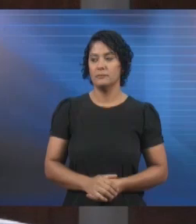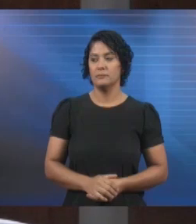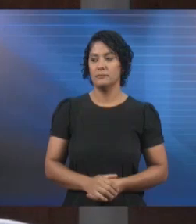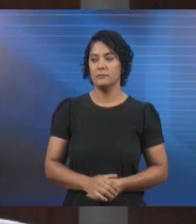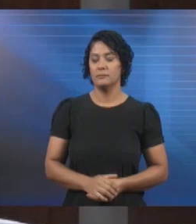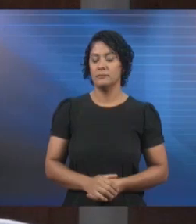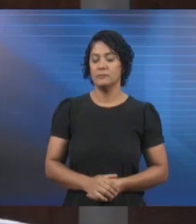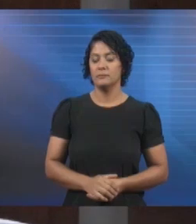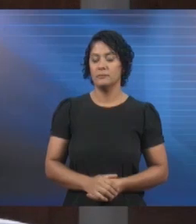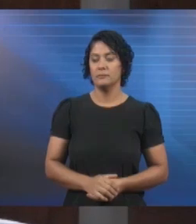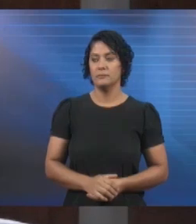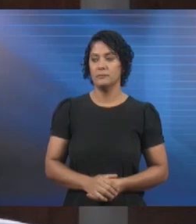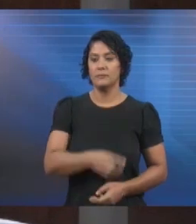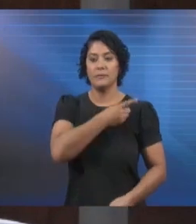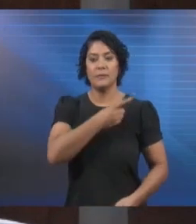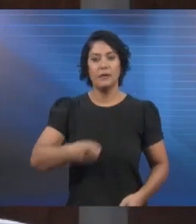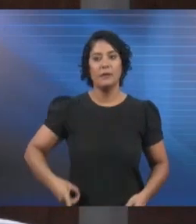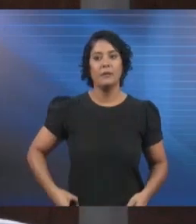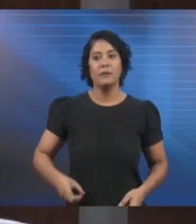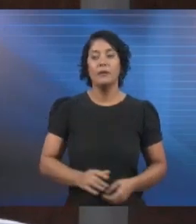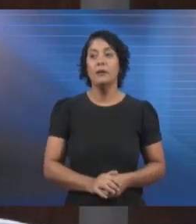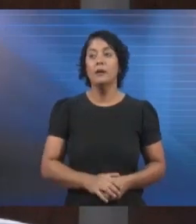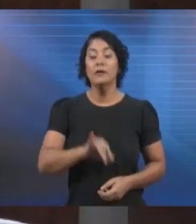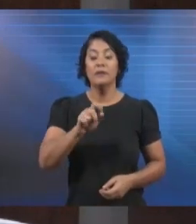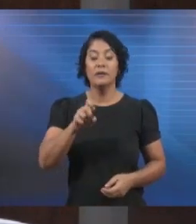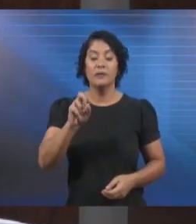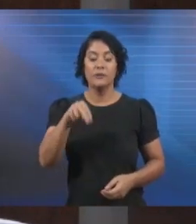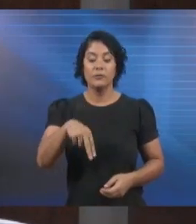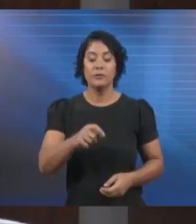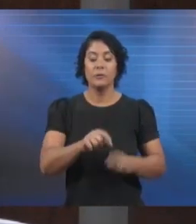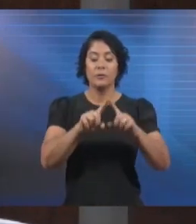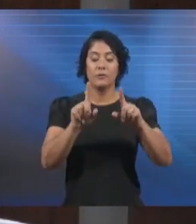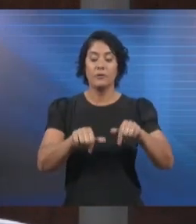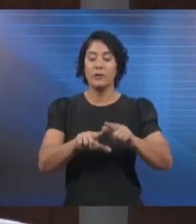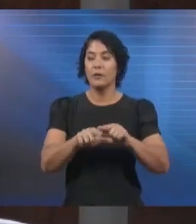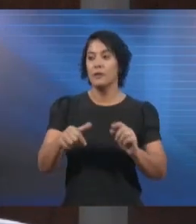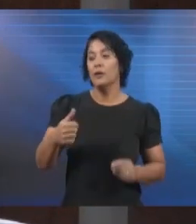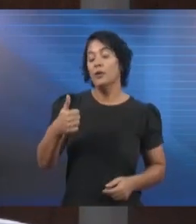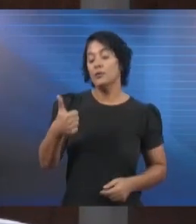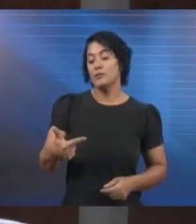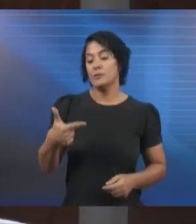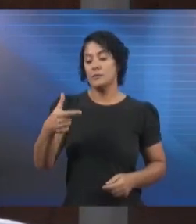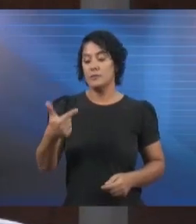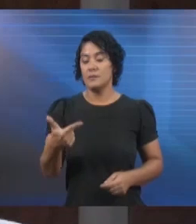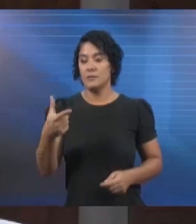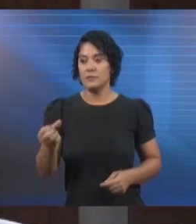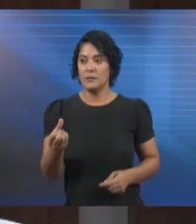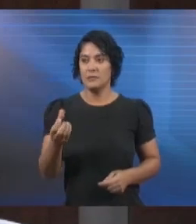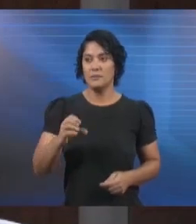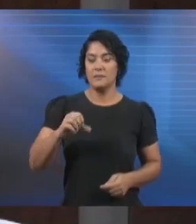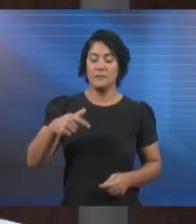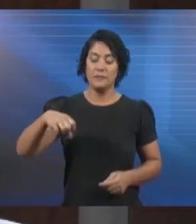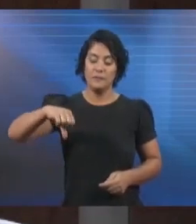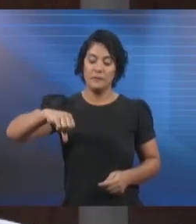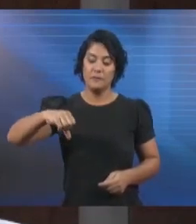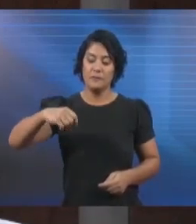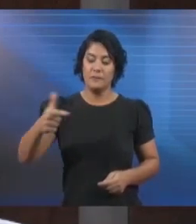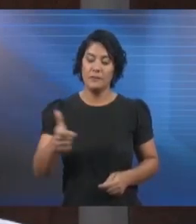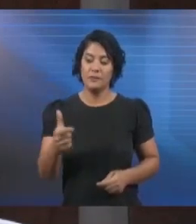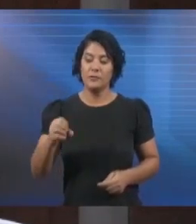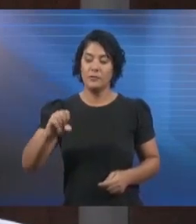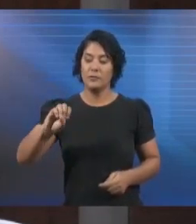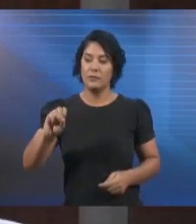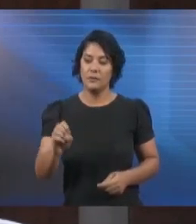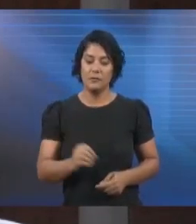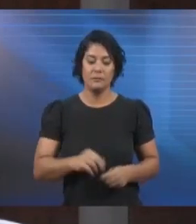providências do deputado Ivanilson de Oliveira número projeto de lei número 226 2280 de projeto dispõe sobre a